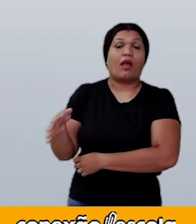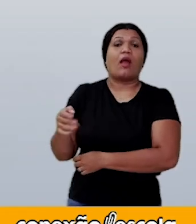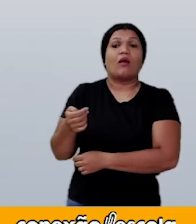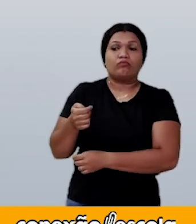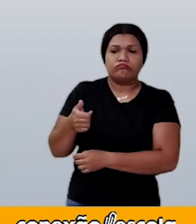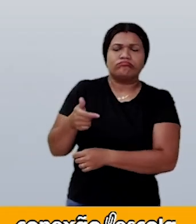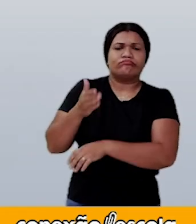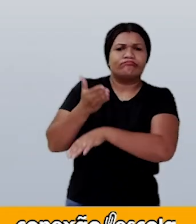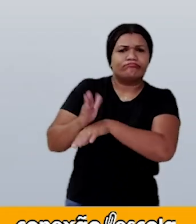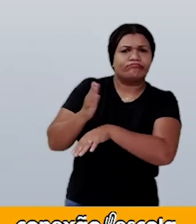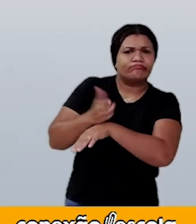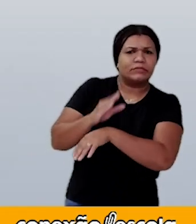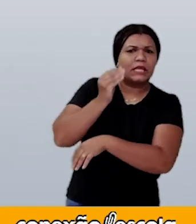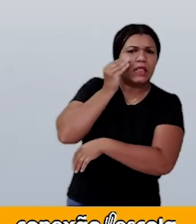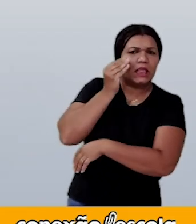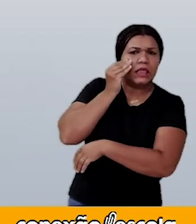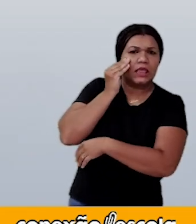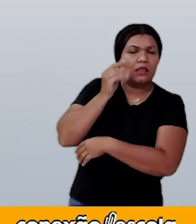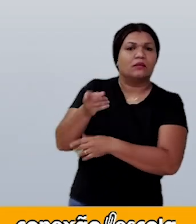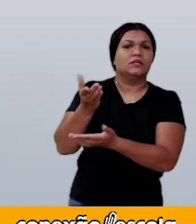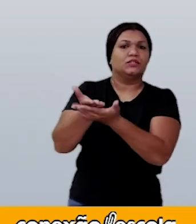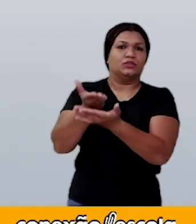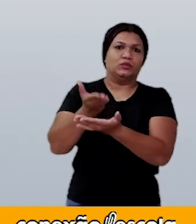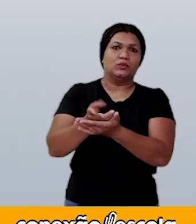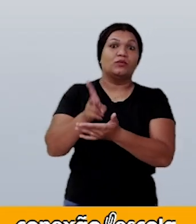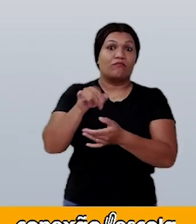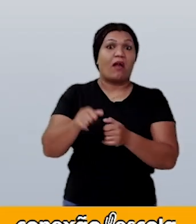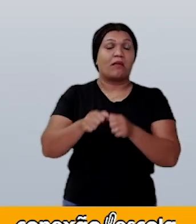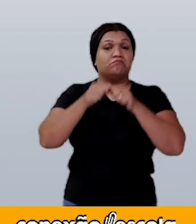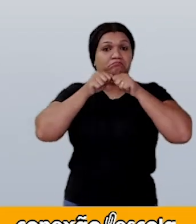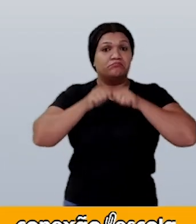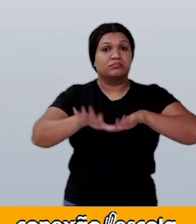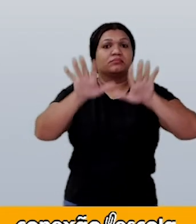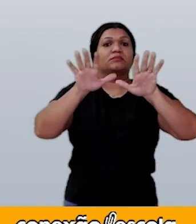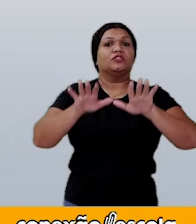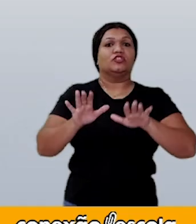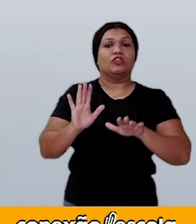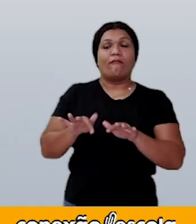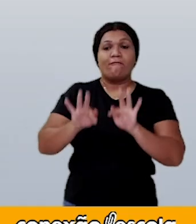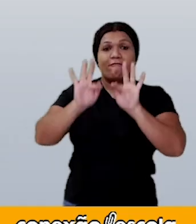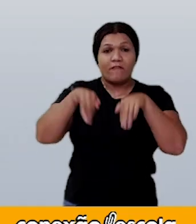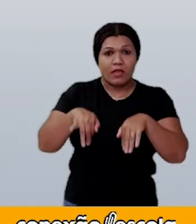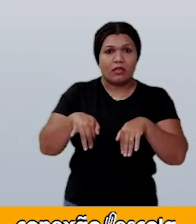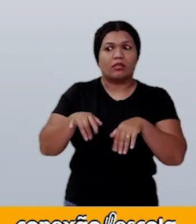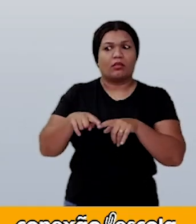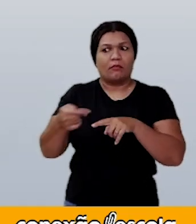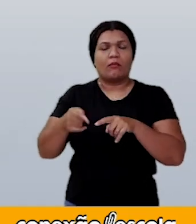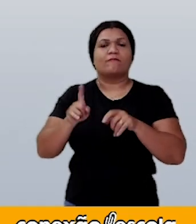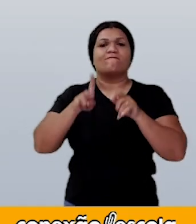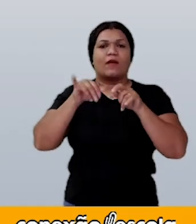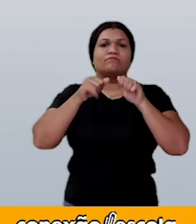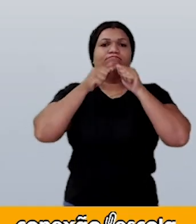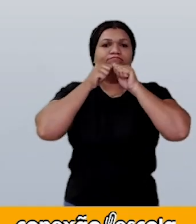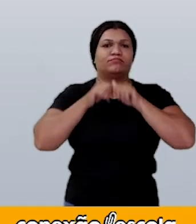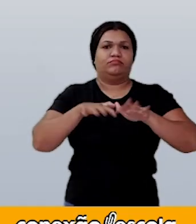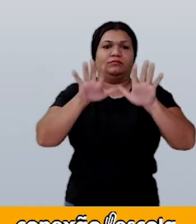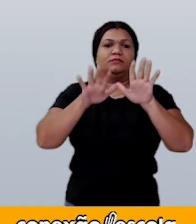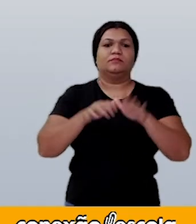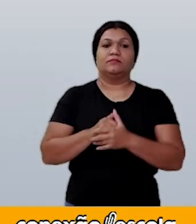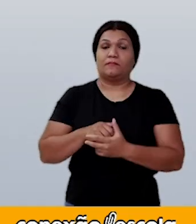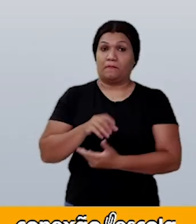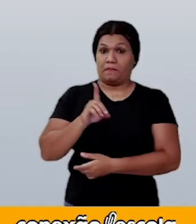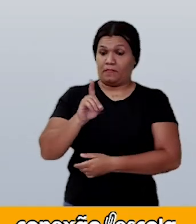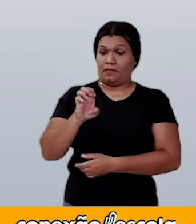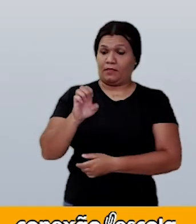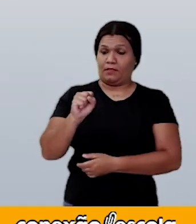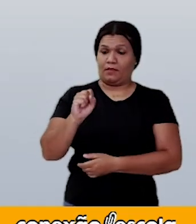testes deste estudo e pretendem divulgá-lo assim que concluí-lo. O deste